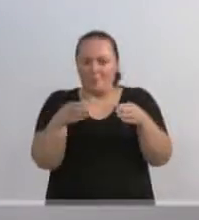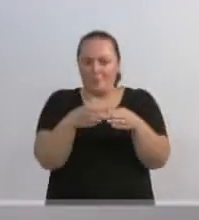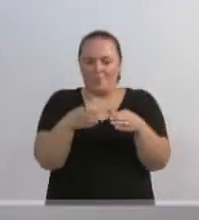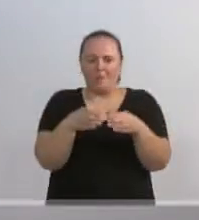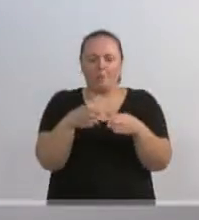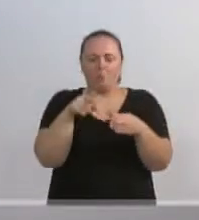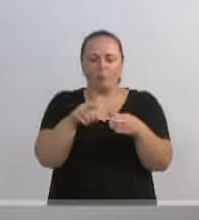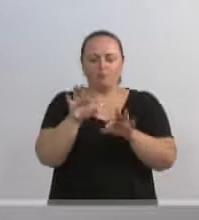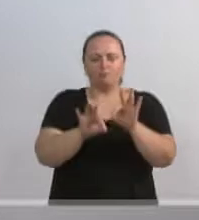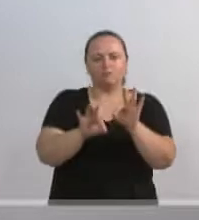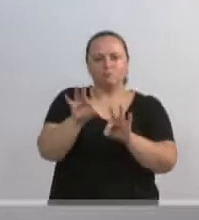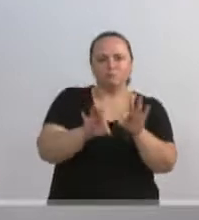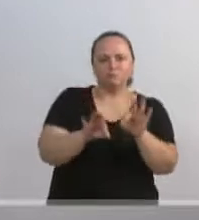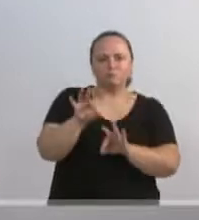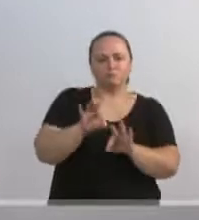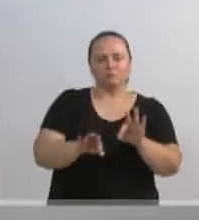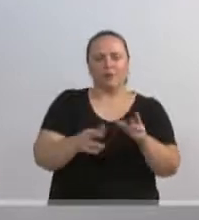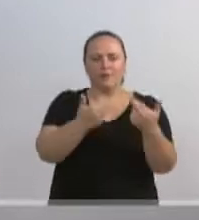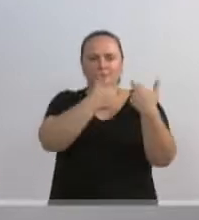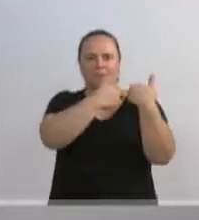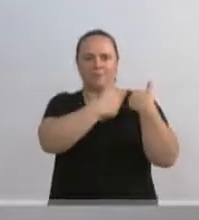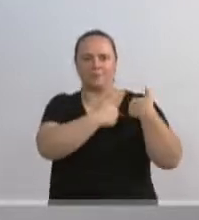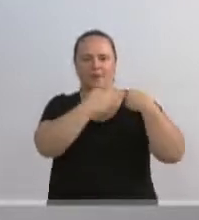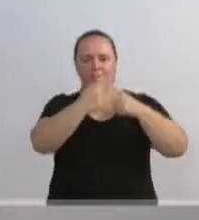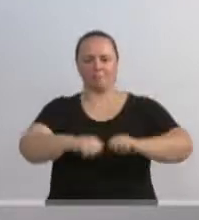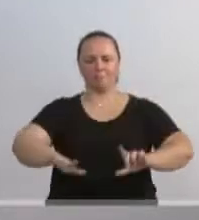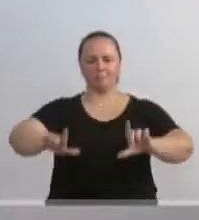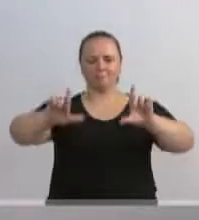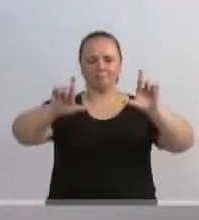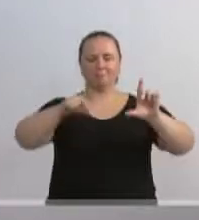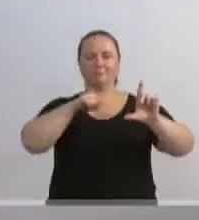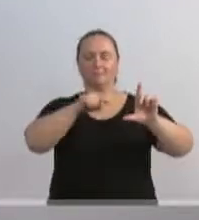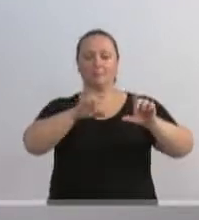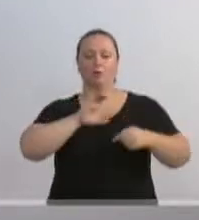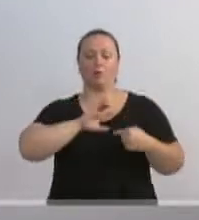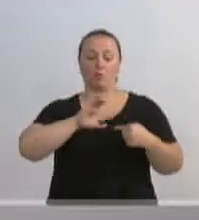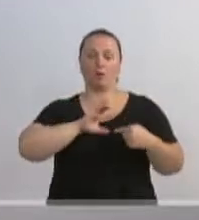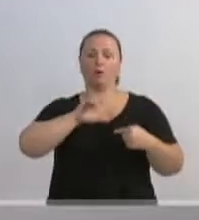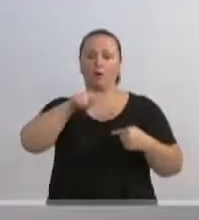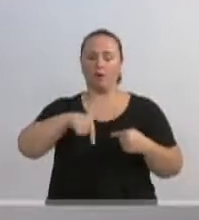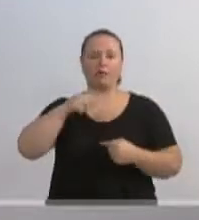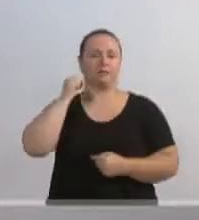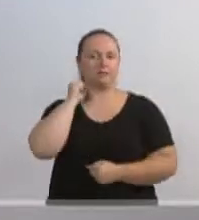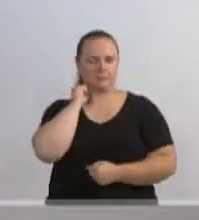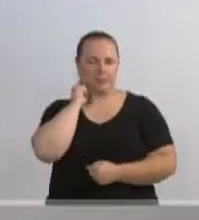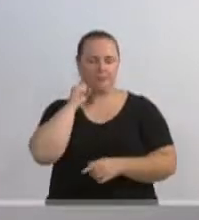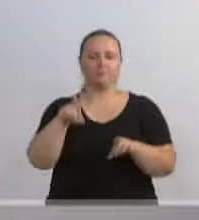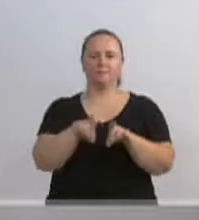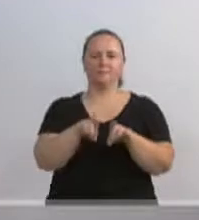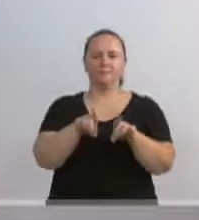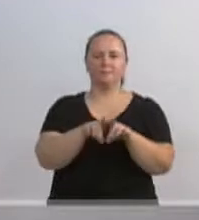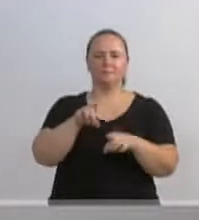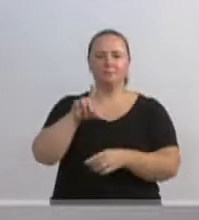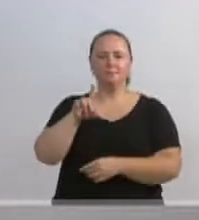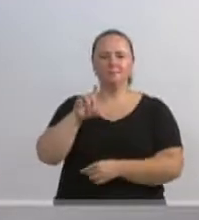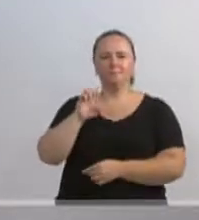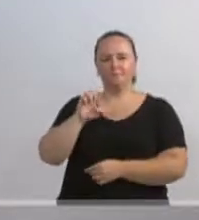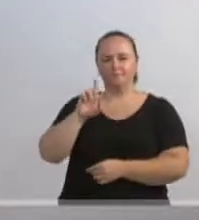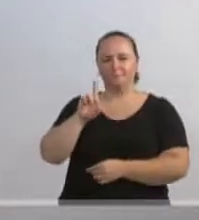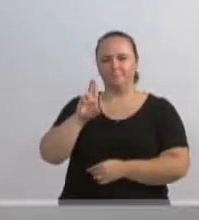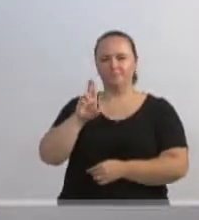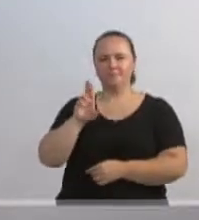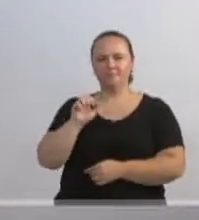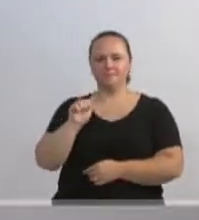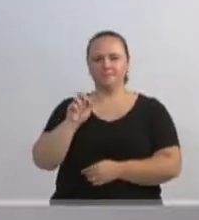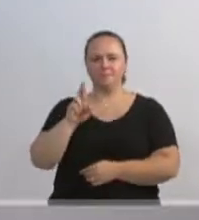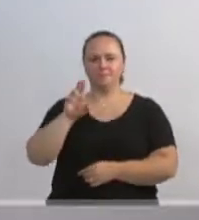do portal da transparência que é coordenado pelo vereador civil zimmermann o duca que assessora o eduardo a isso chamamos de dunga que é